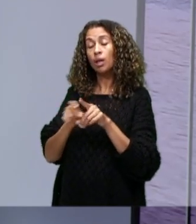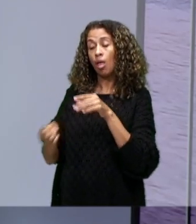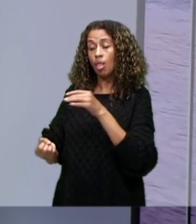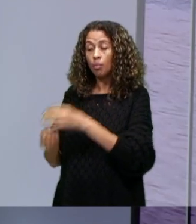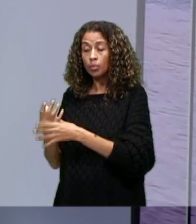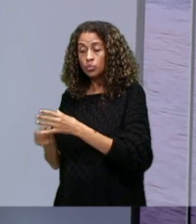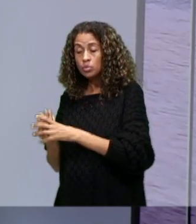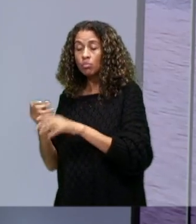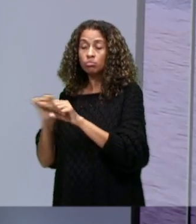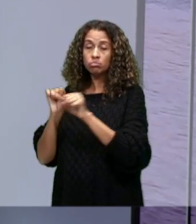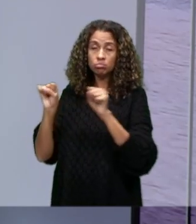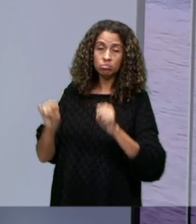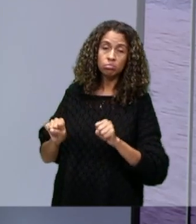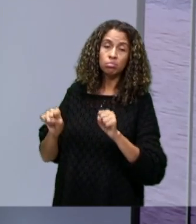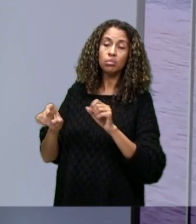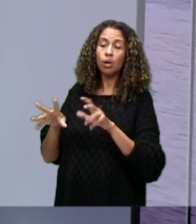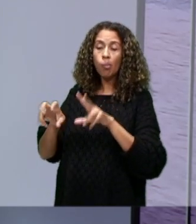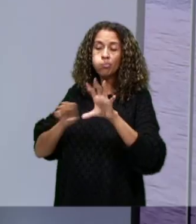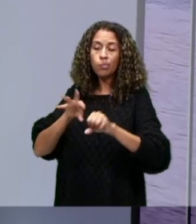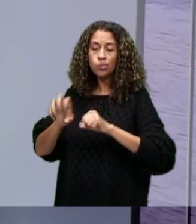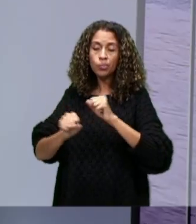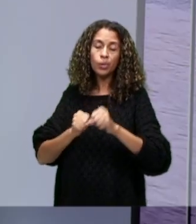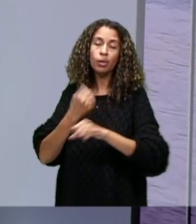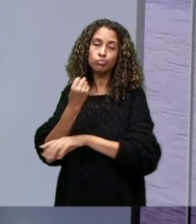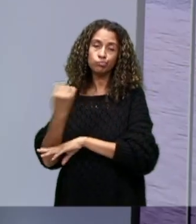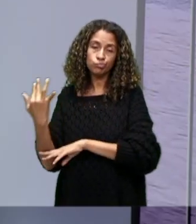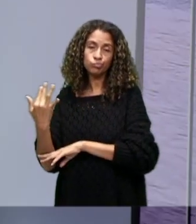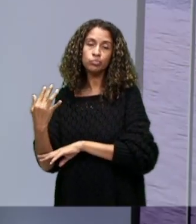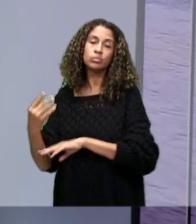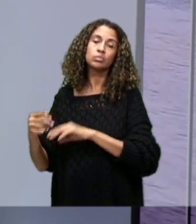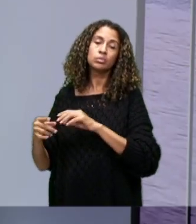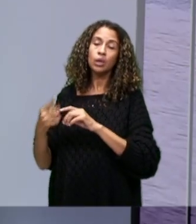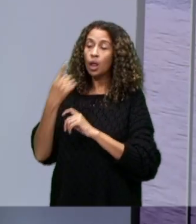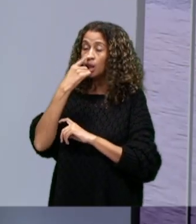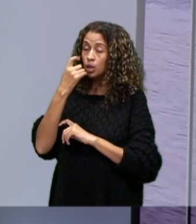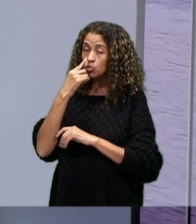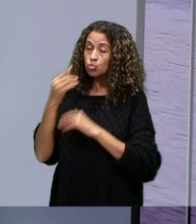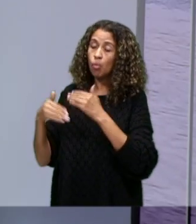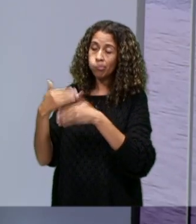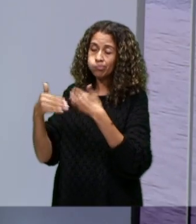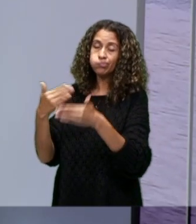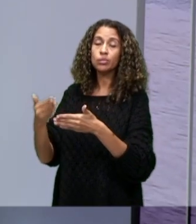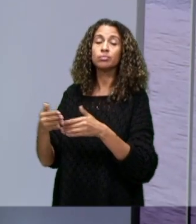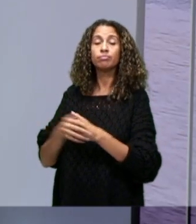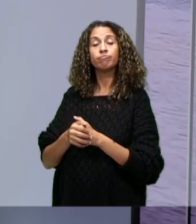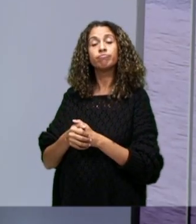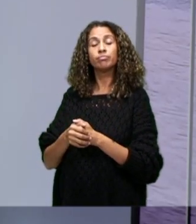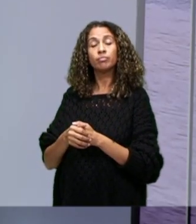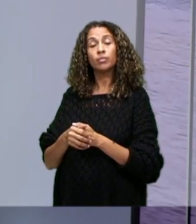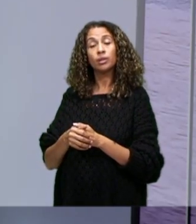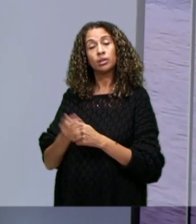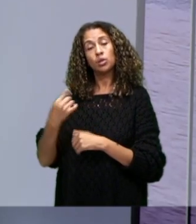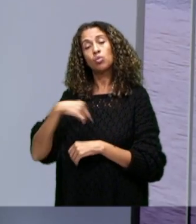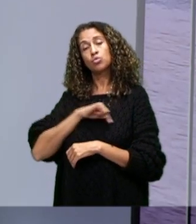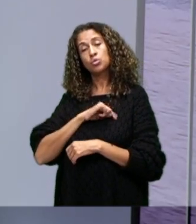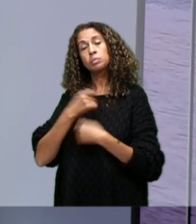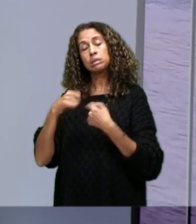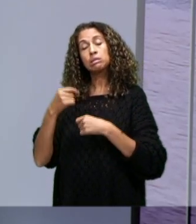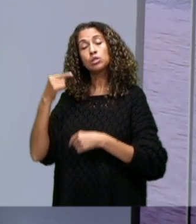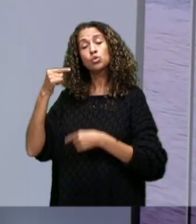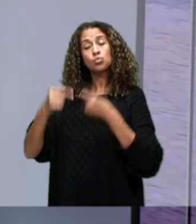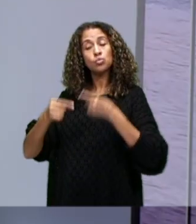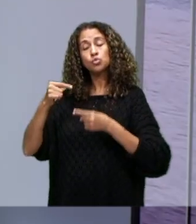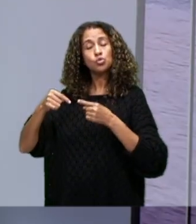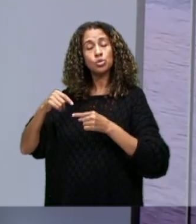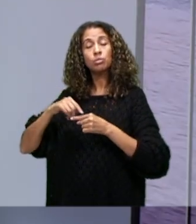produção, no sistema, extração de recurso, produção de resíduo. Então, o consumo consciente tem sido assim uma das coisas que a gente tem falado muito,